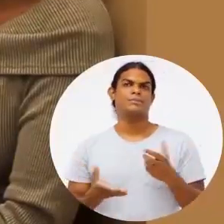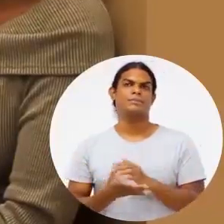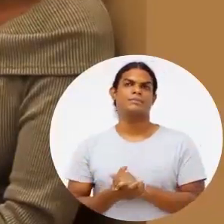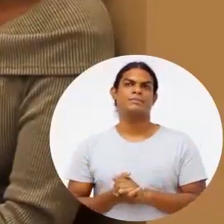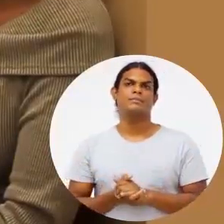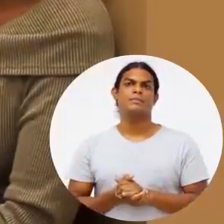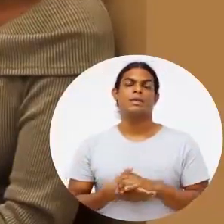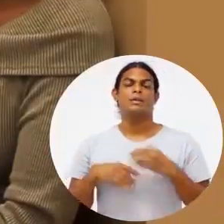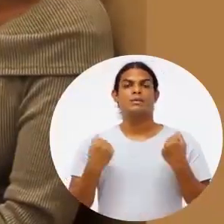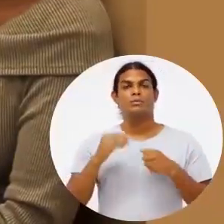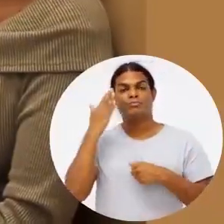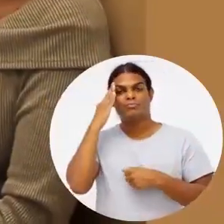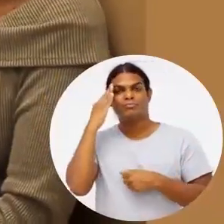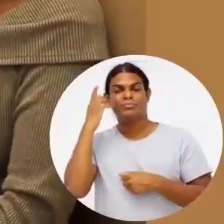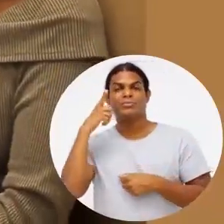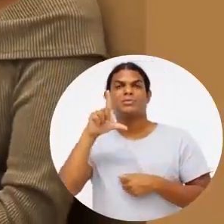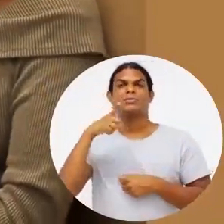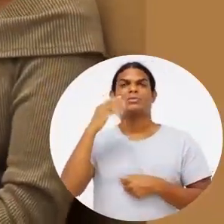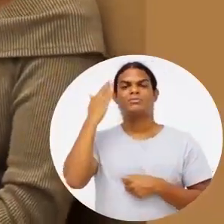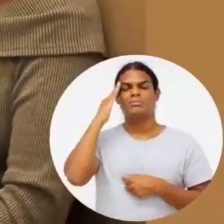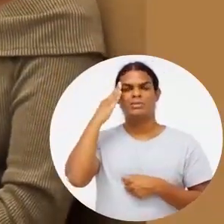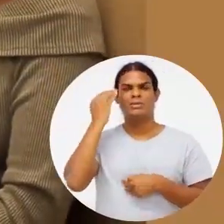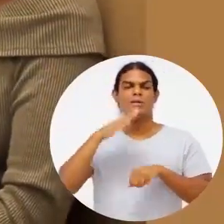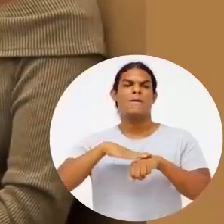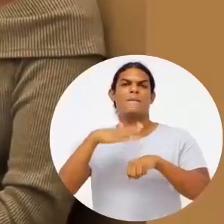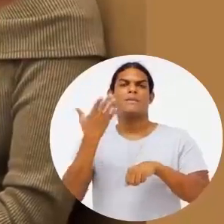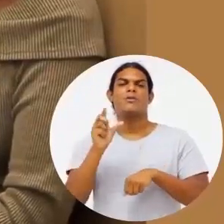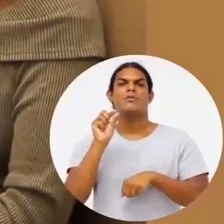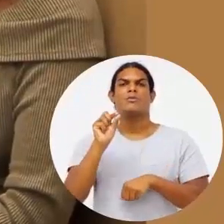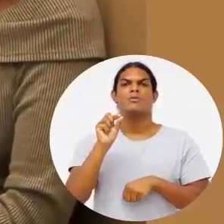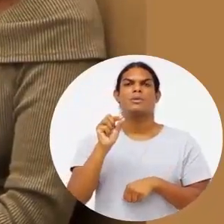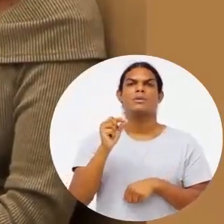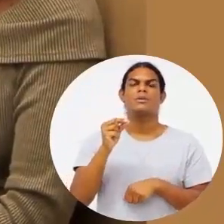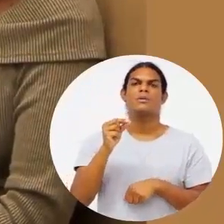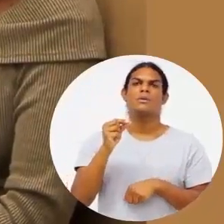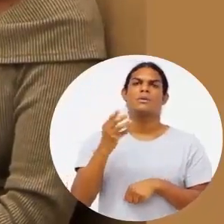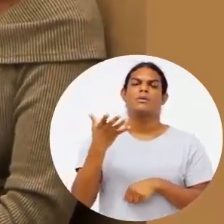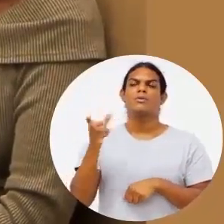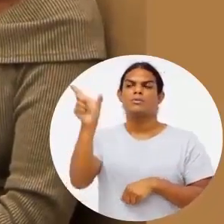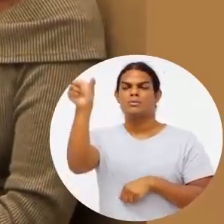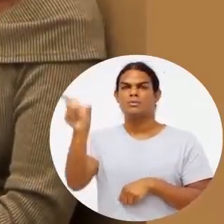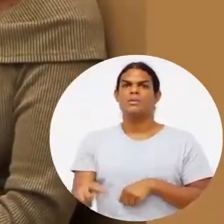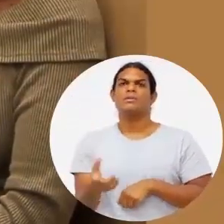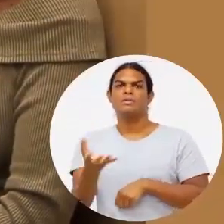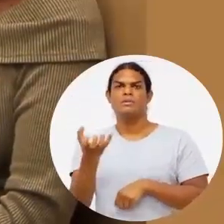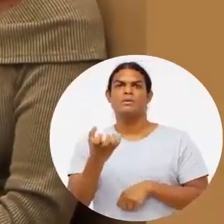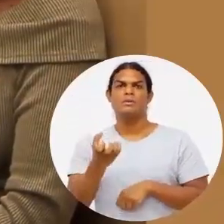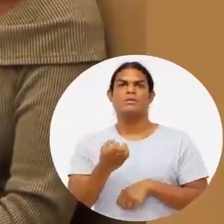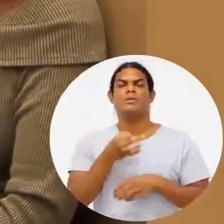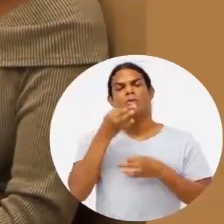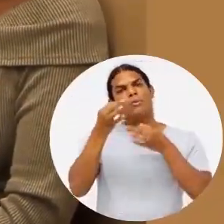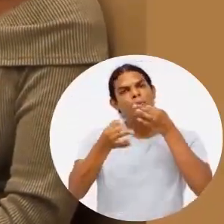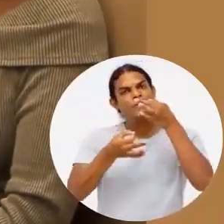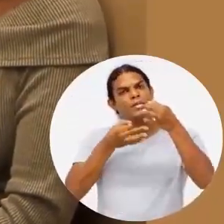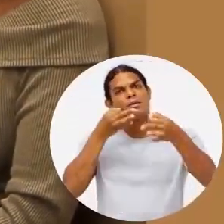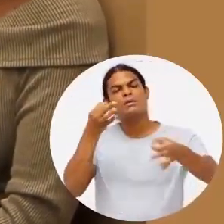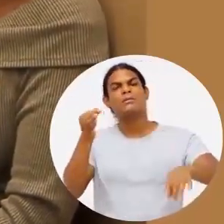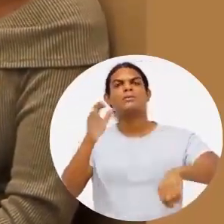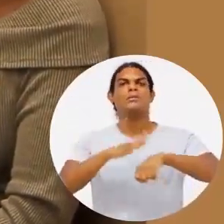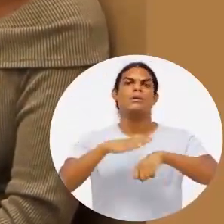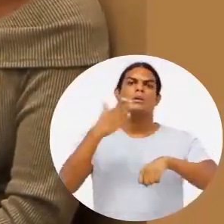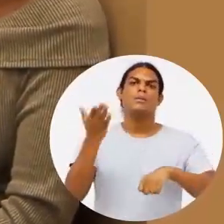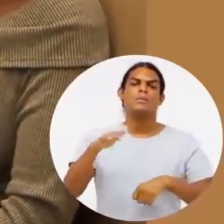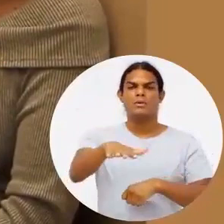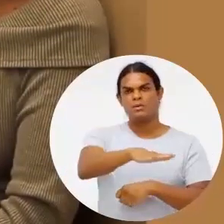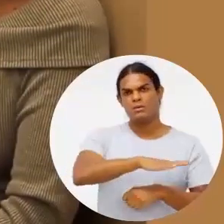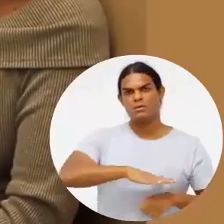disso, eu consigo entender melhor o que é que o meu cliente quer. E eu consigo colocar, se for um ambiente já existente, sugestões para